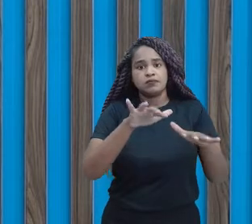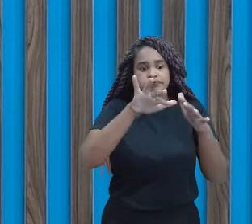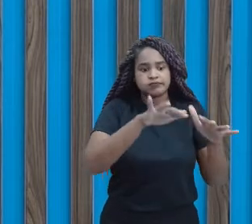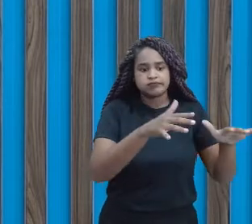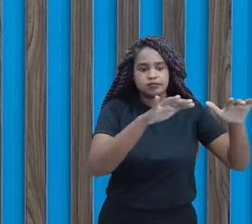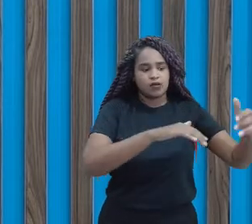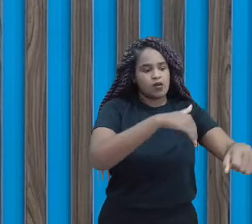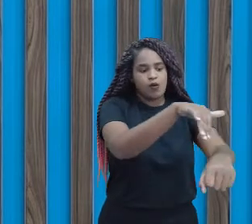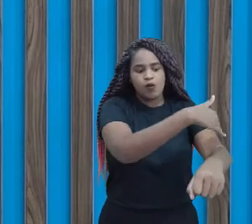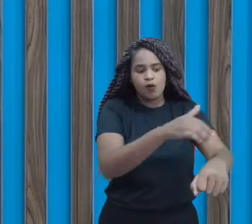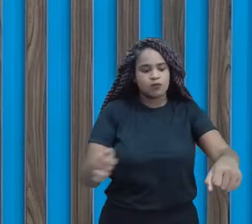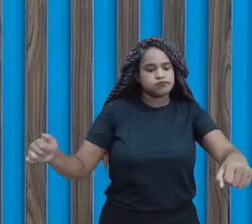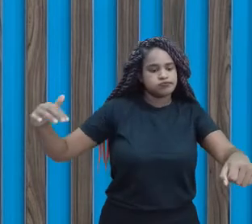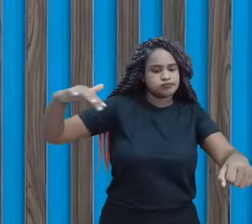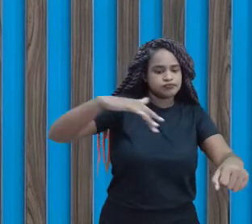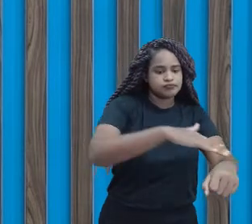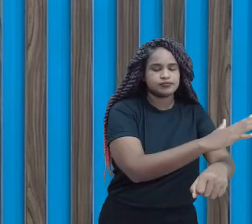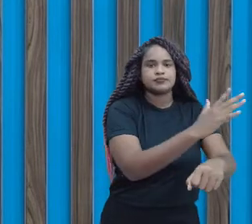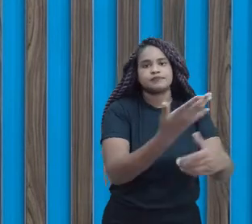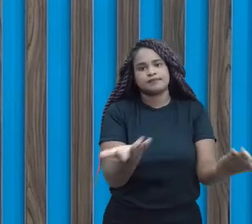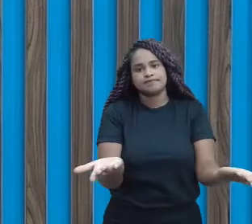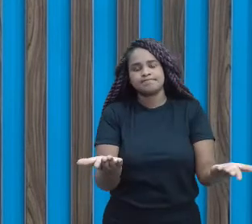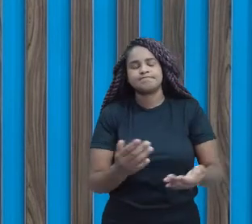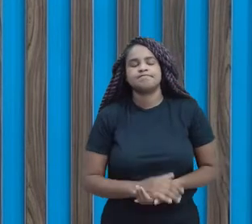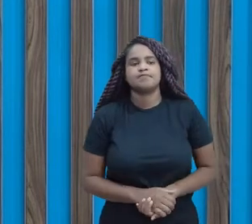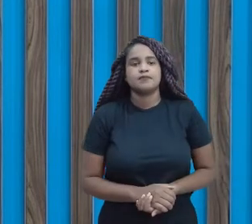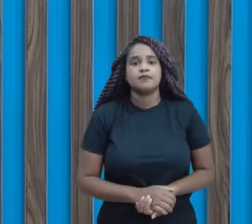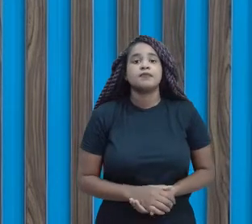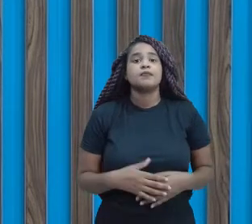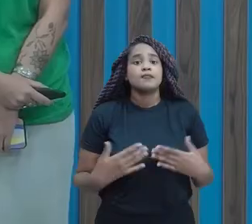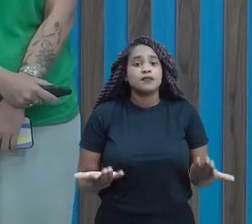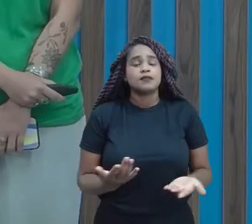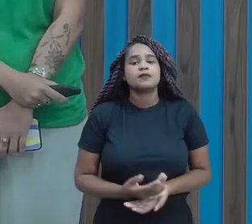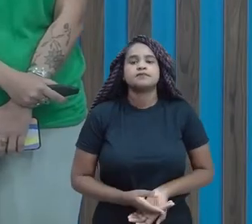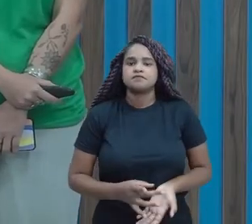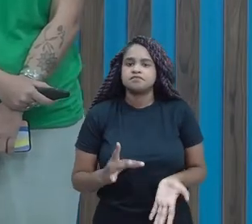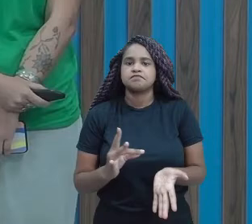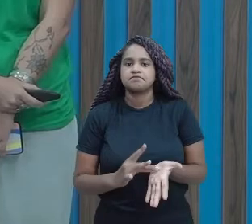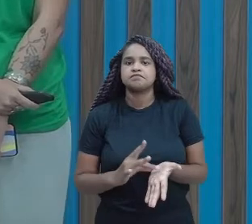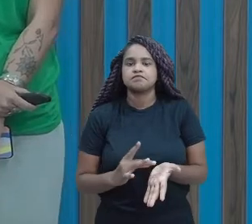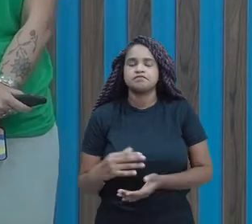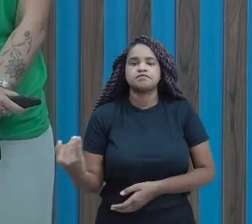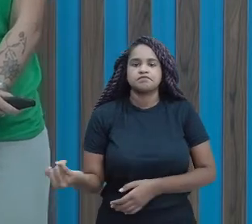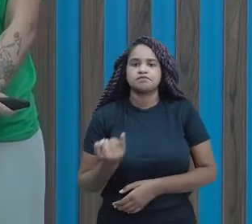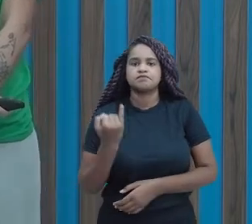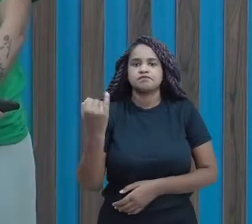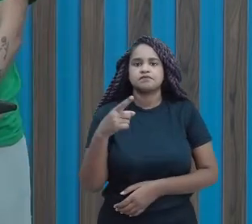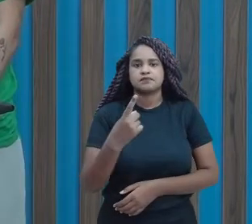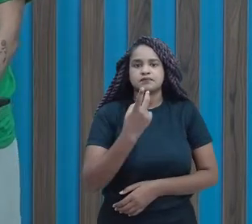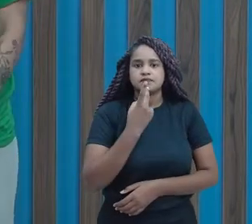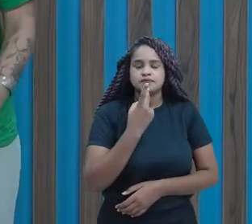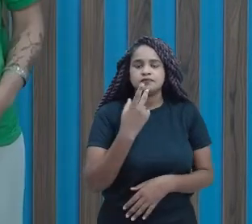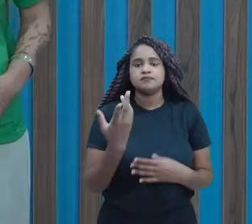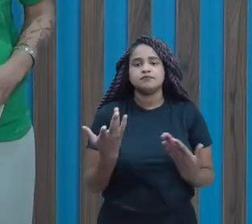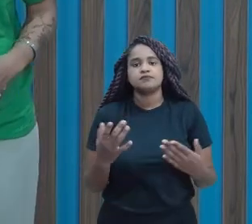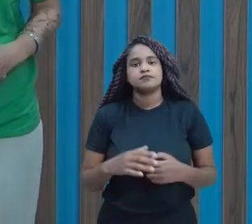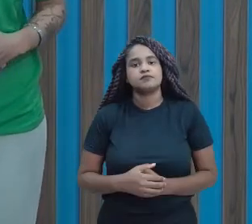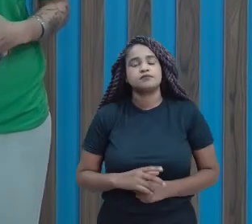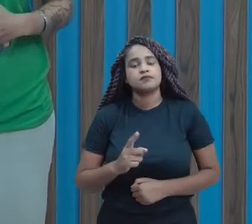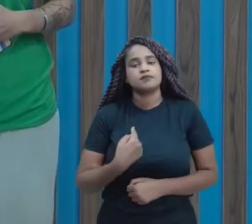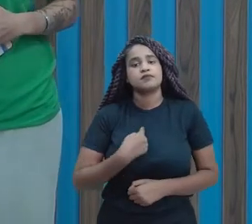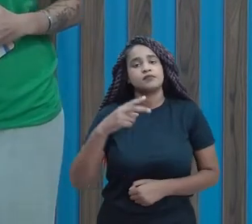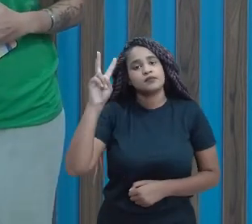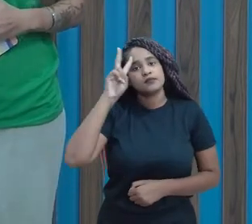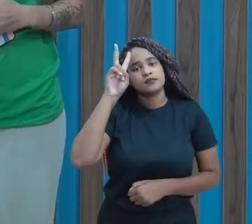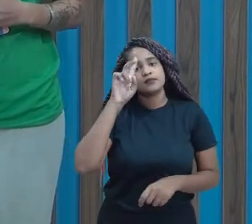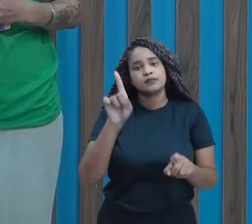chegar onde? Passa a bola para a senhora aí, professora. Exatamente. Muito importante a sua fala aí. E a gente lembra